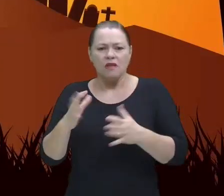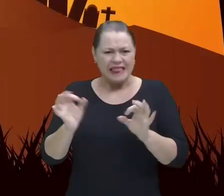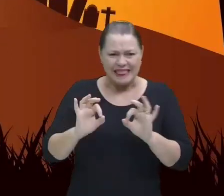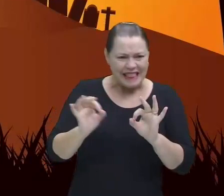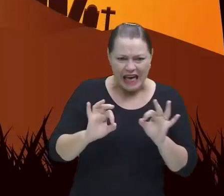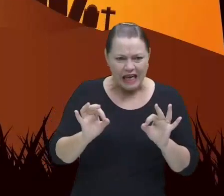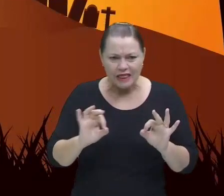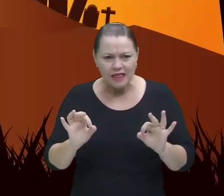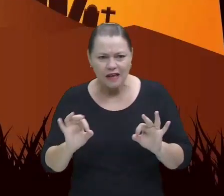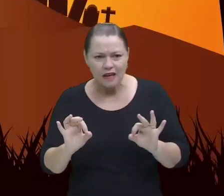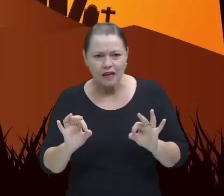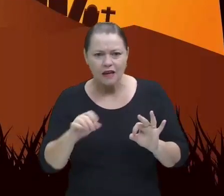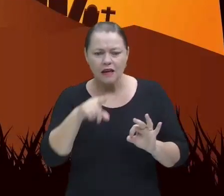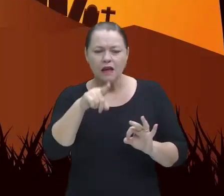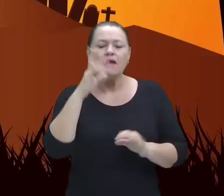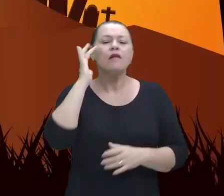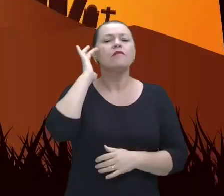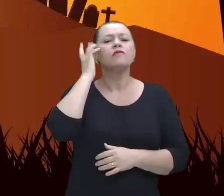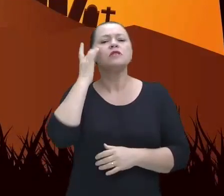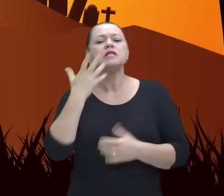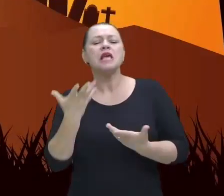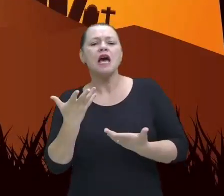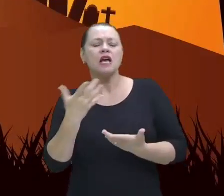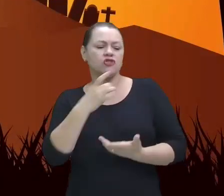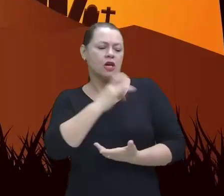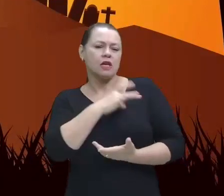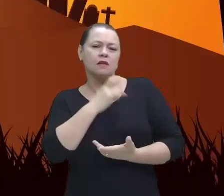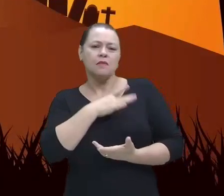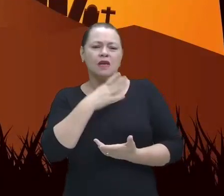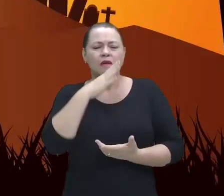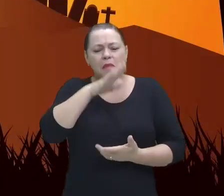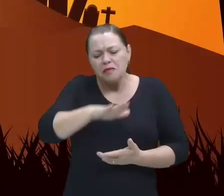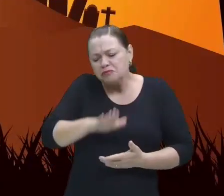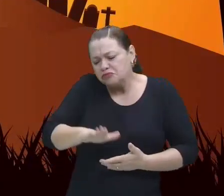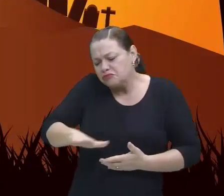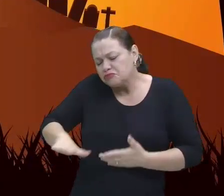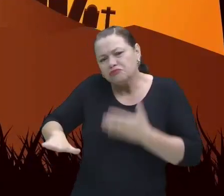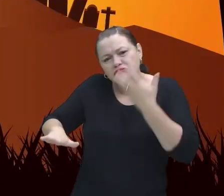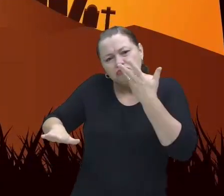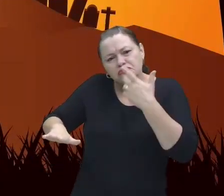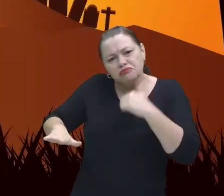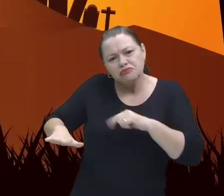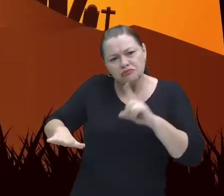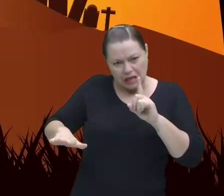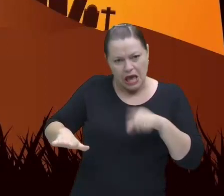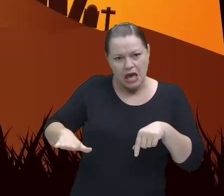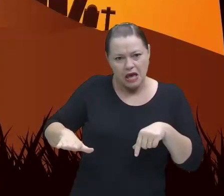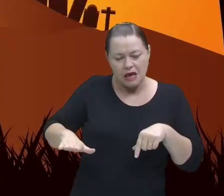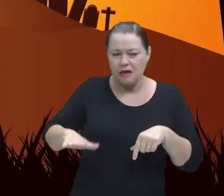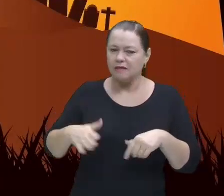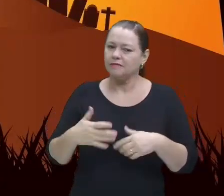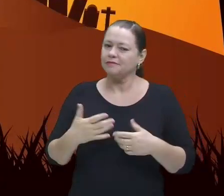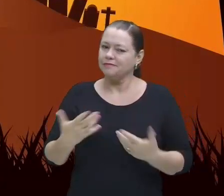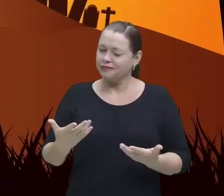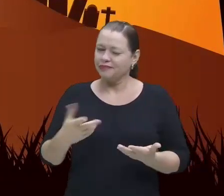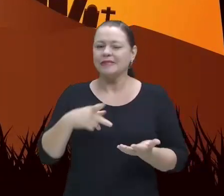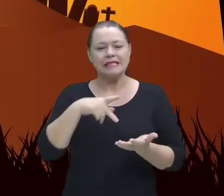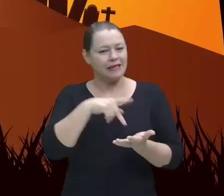Nenhum? Você acha que medos são para criancinhas bem pequenininhas? Será que isso é